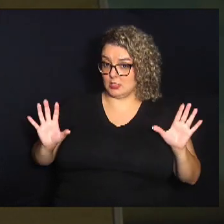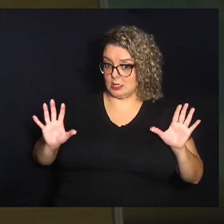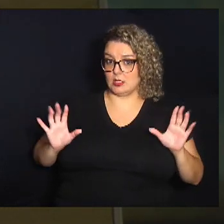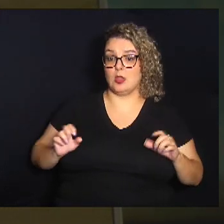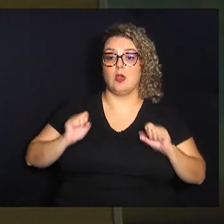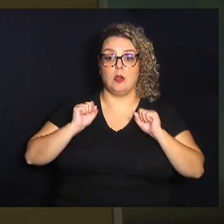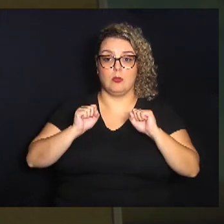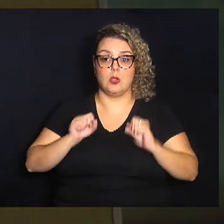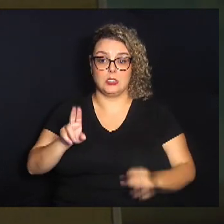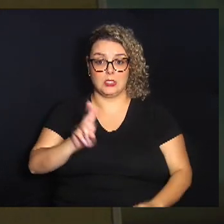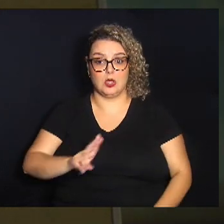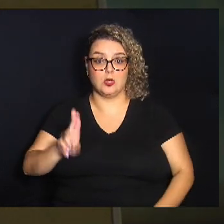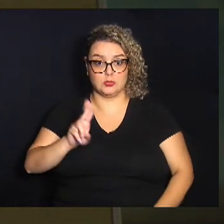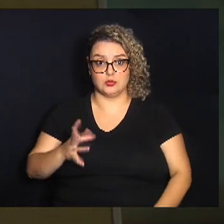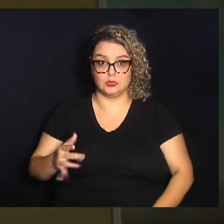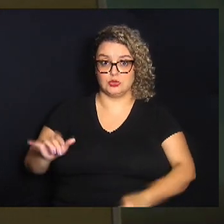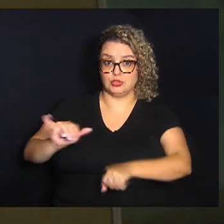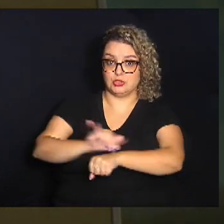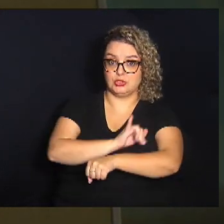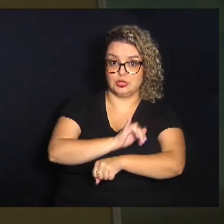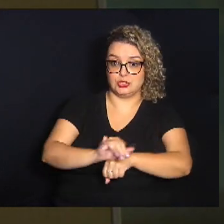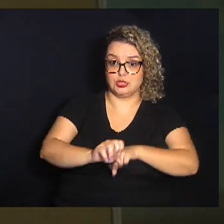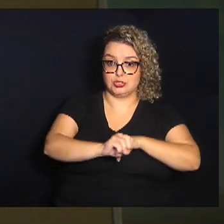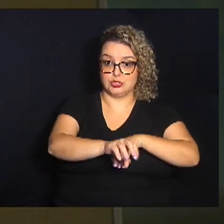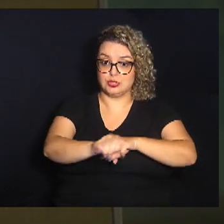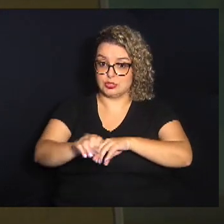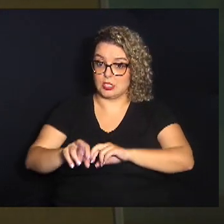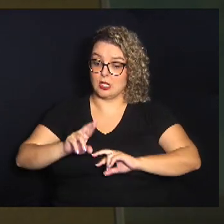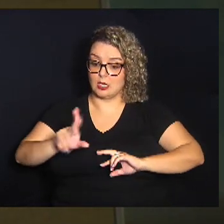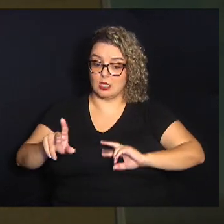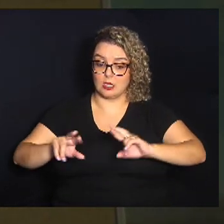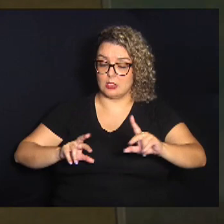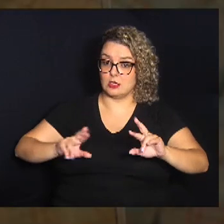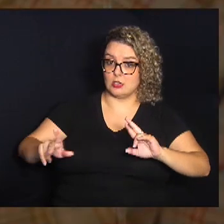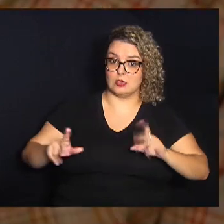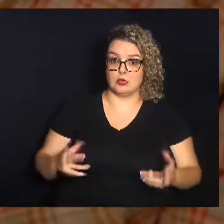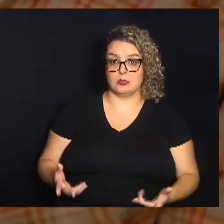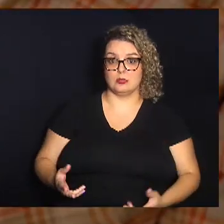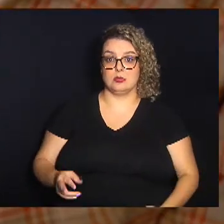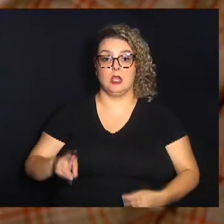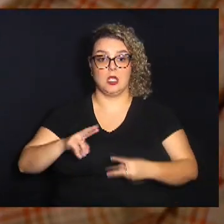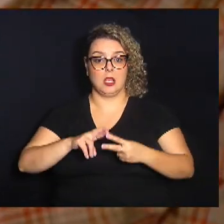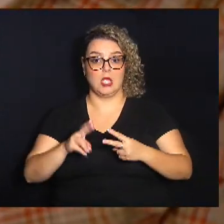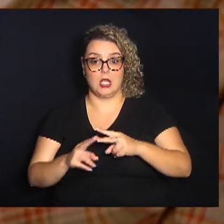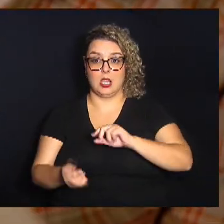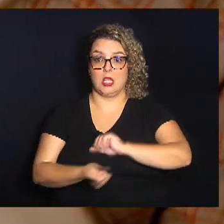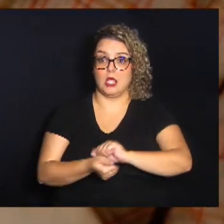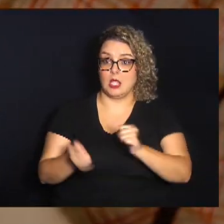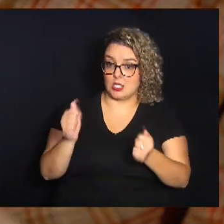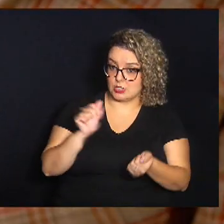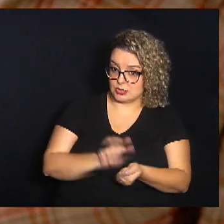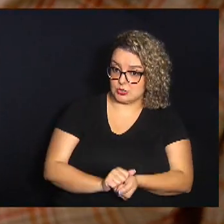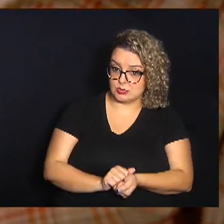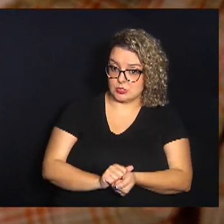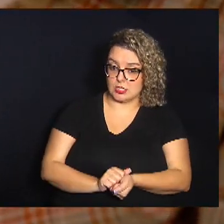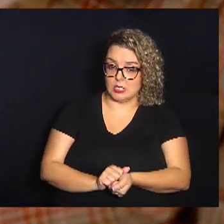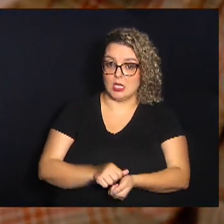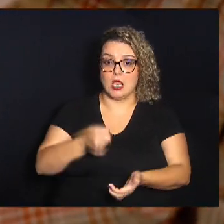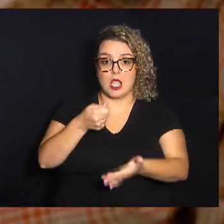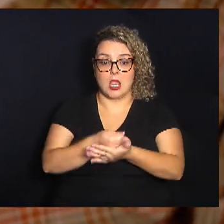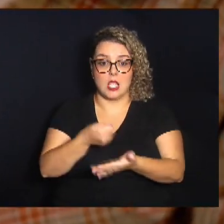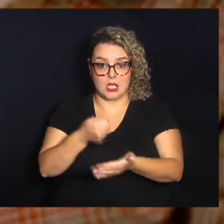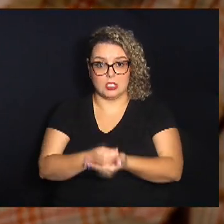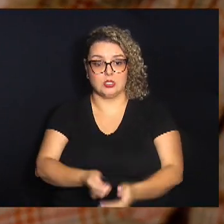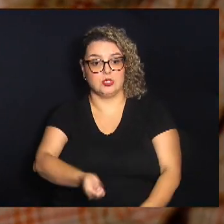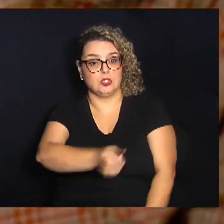podendo utilizar estratégias de ensino diferenciadas e recursos adaptados, garantindo que o aluno